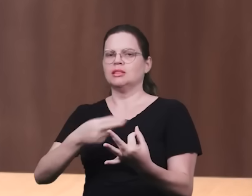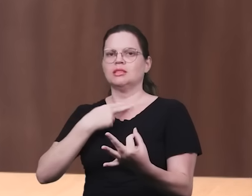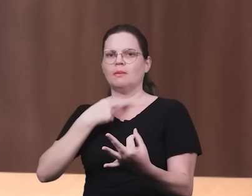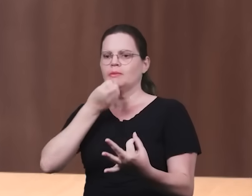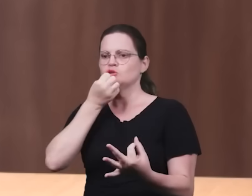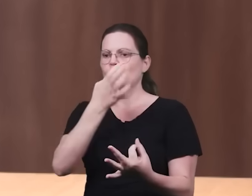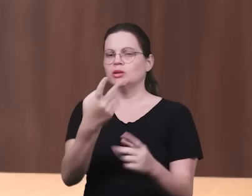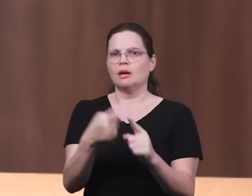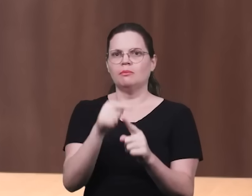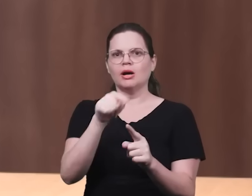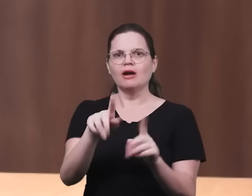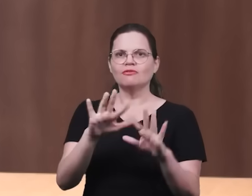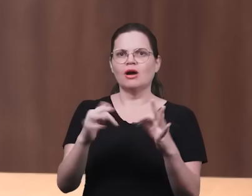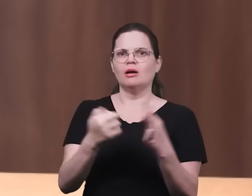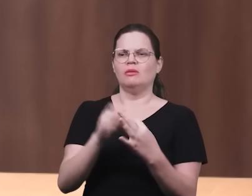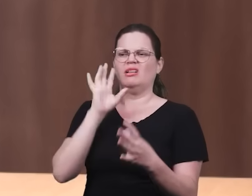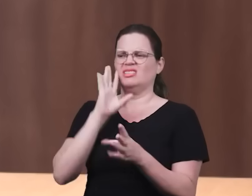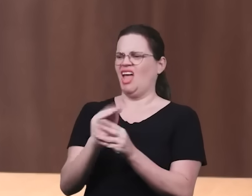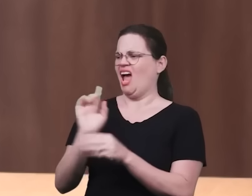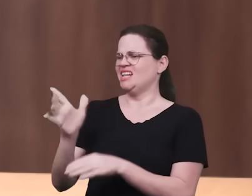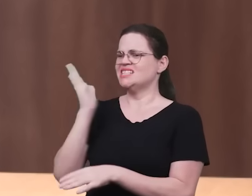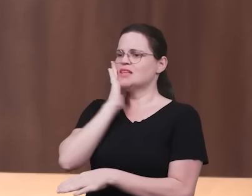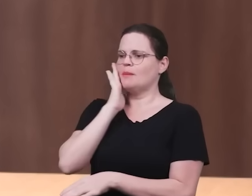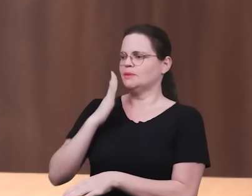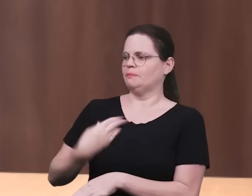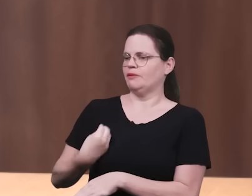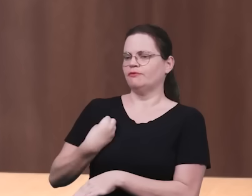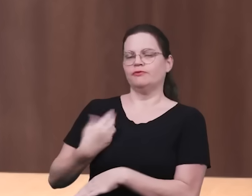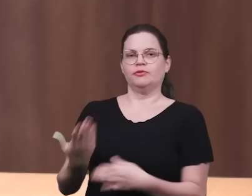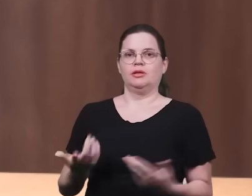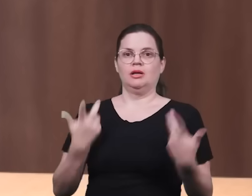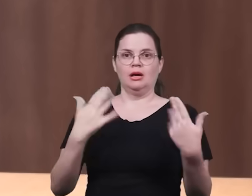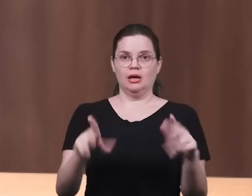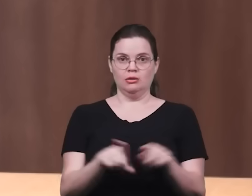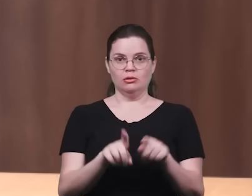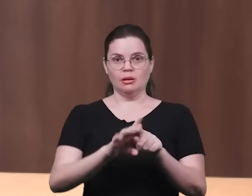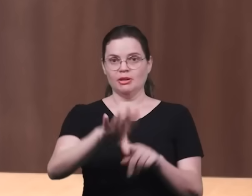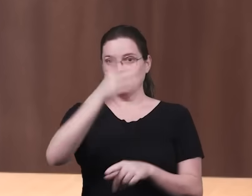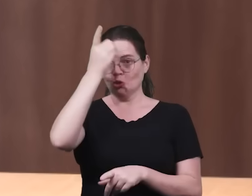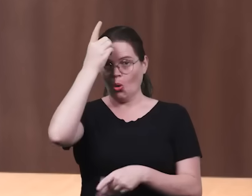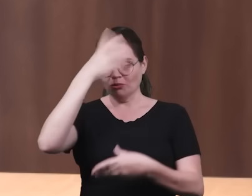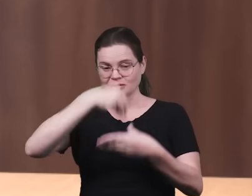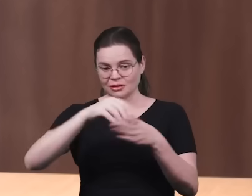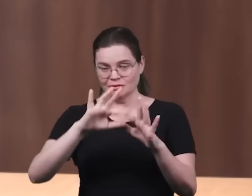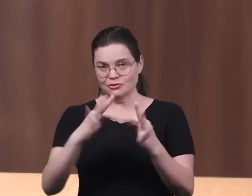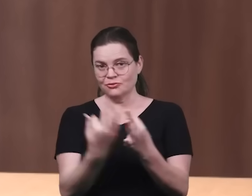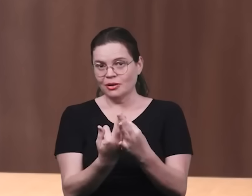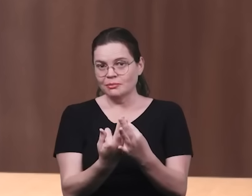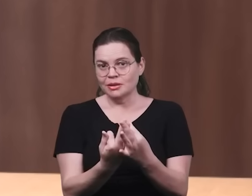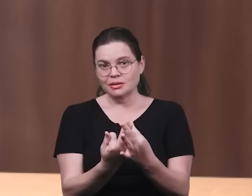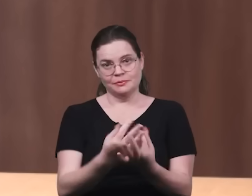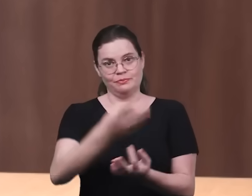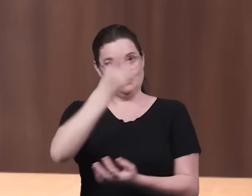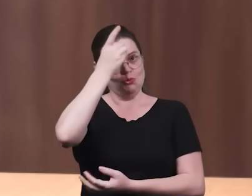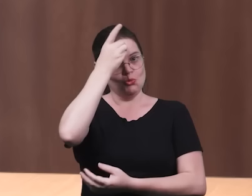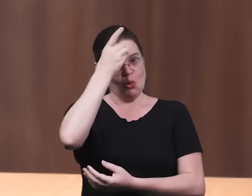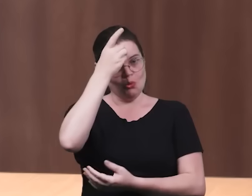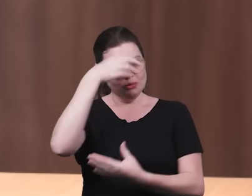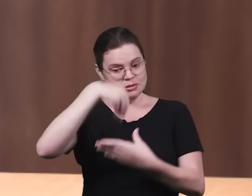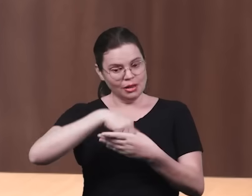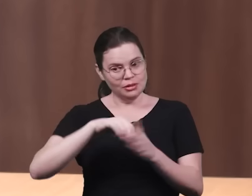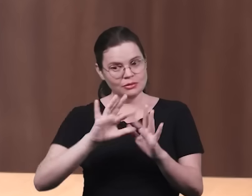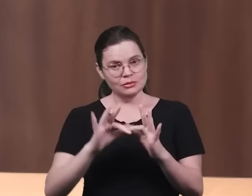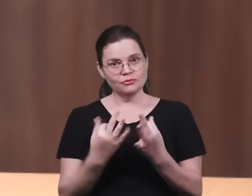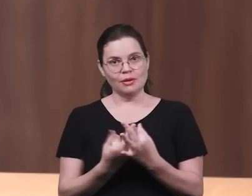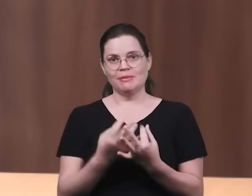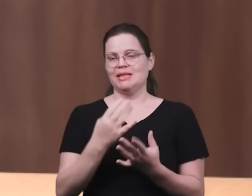o mesmo caso, Gilson e Marcelo, aqueles dons familiares. Você tem dom dentro da família. Entendeu? É